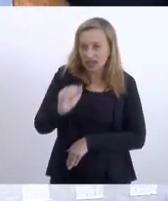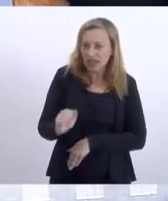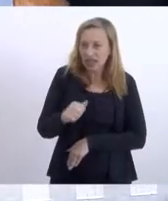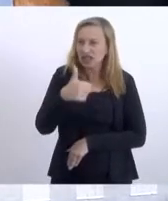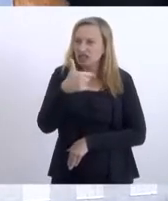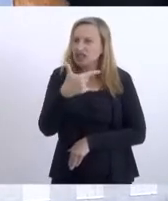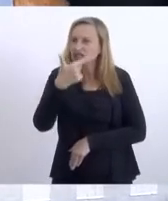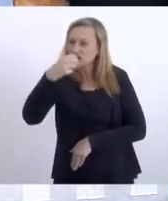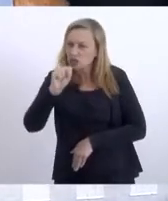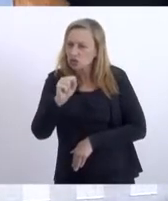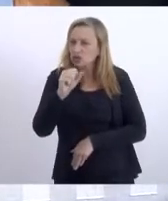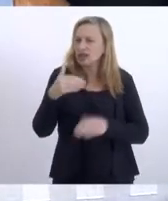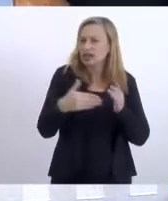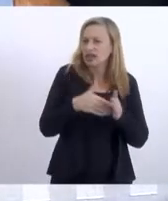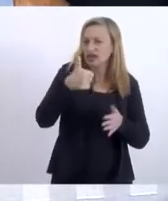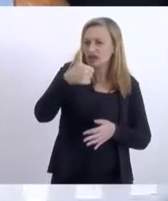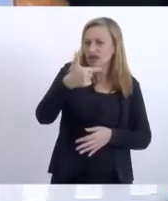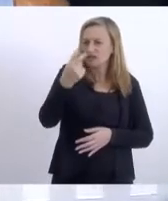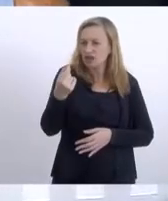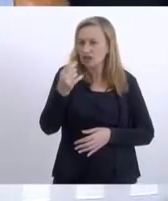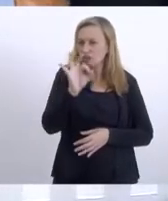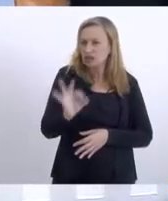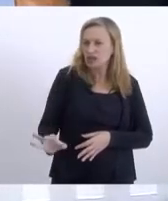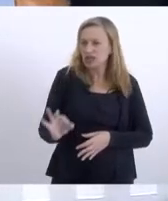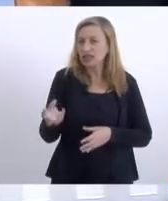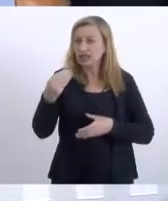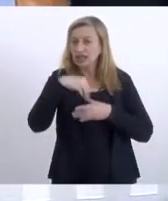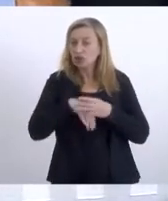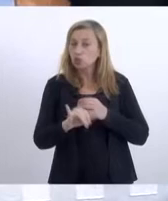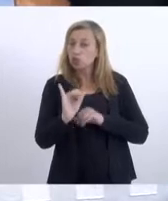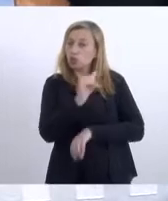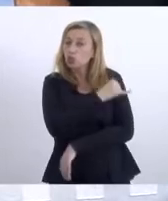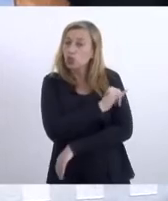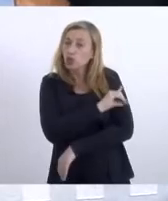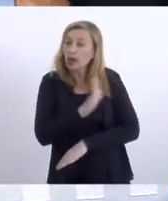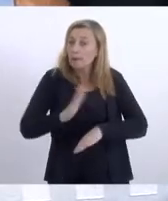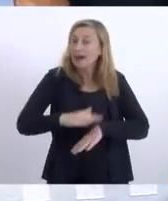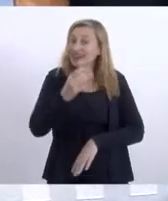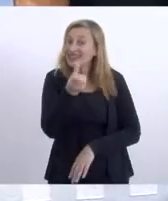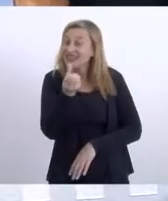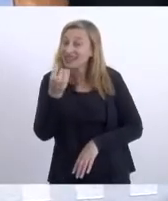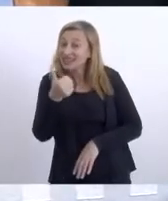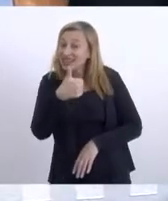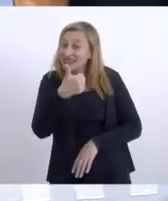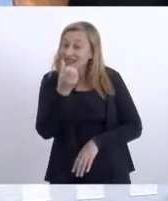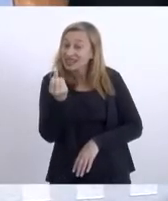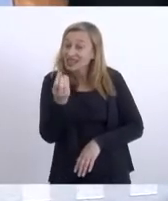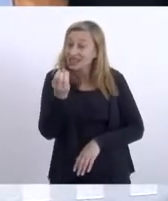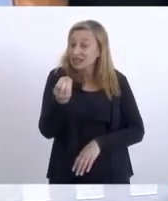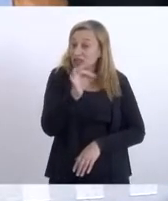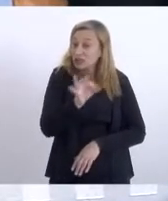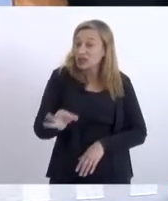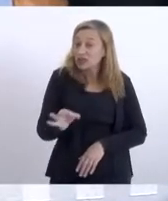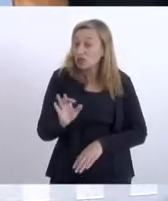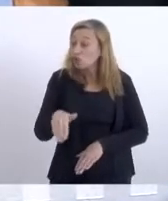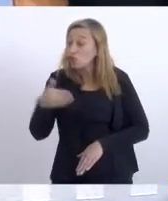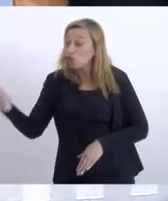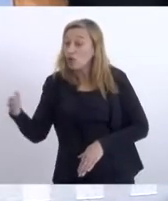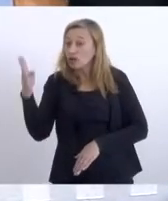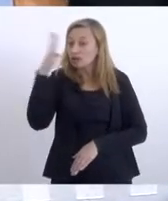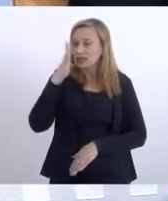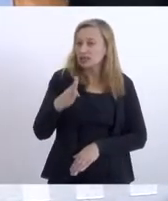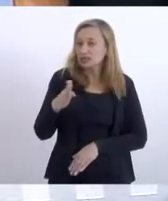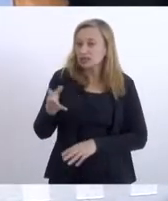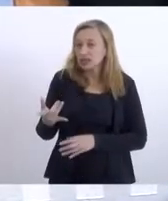18% a 20% está presente no Rio. Mais de 60% dessa cadeia fora do Brasil. Então, a gente precisa tentar